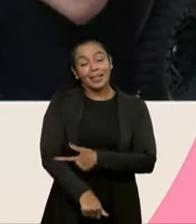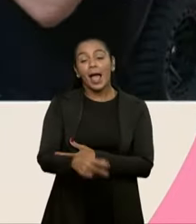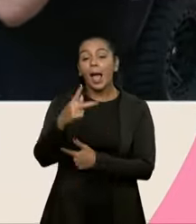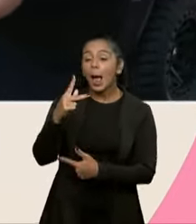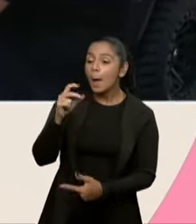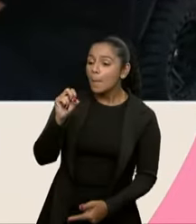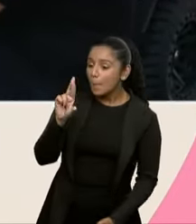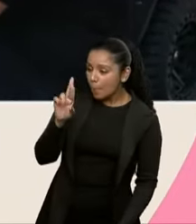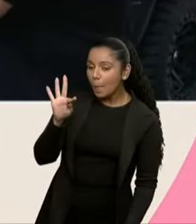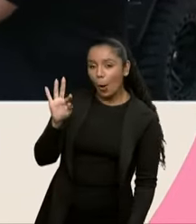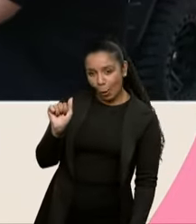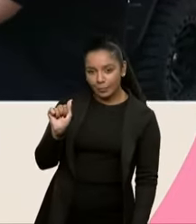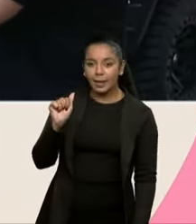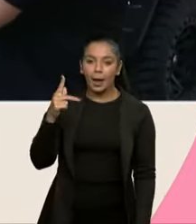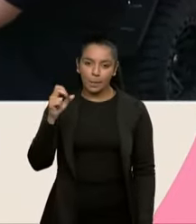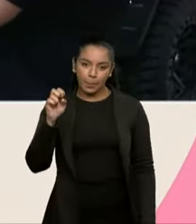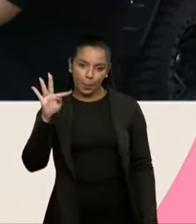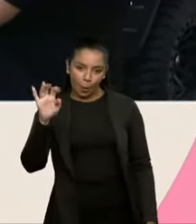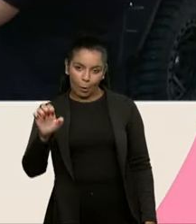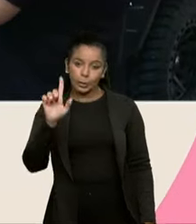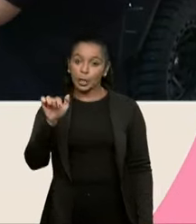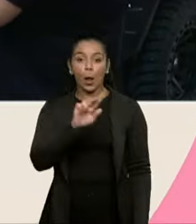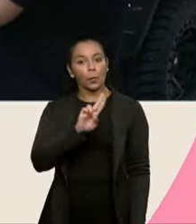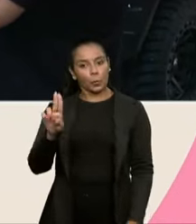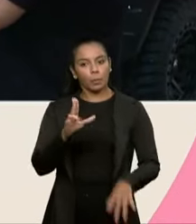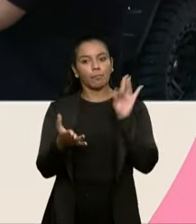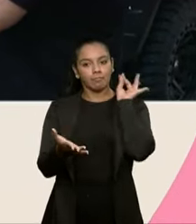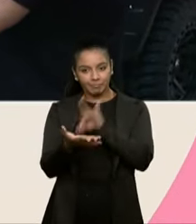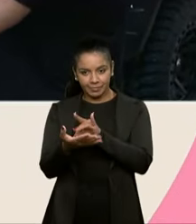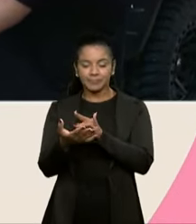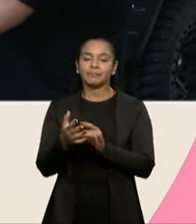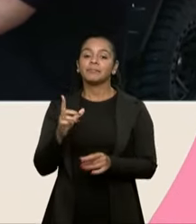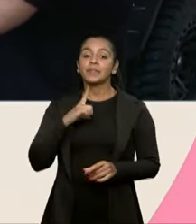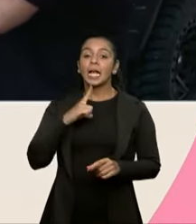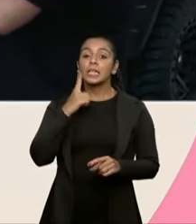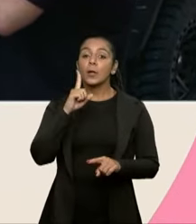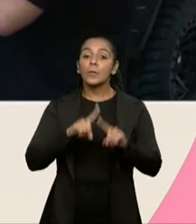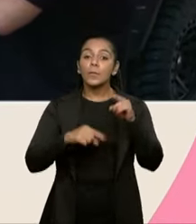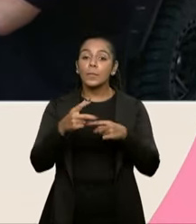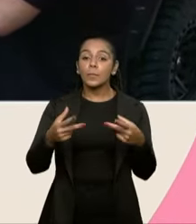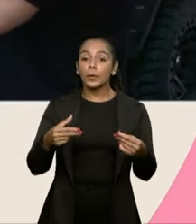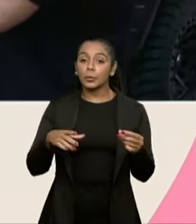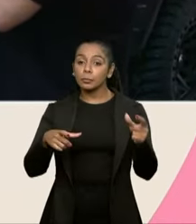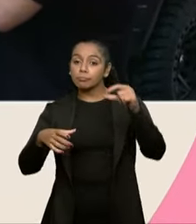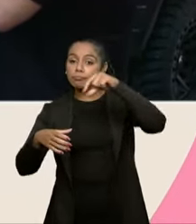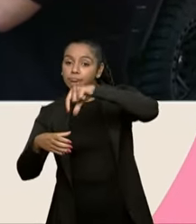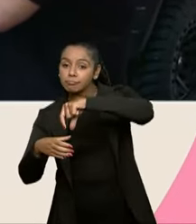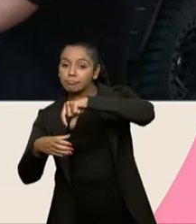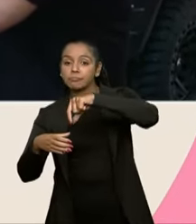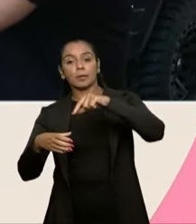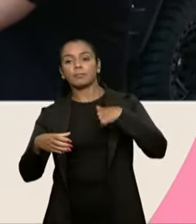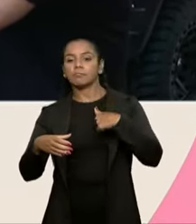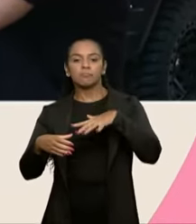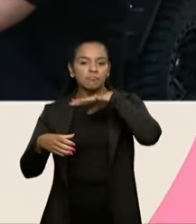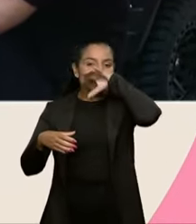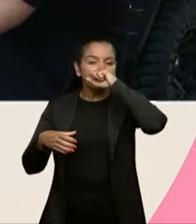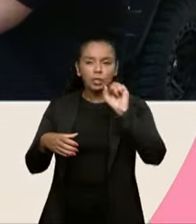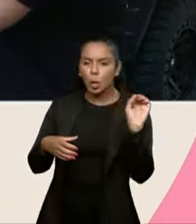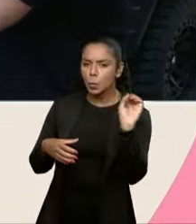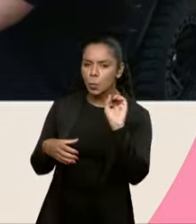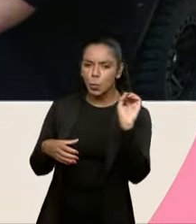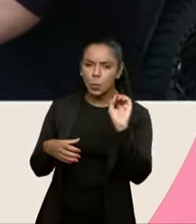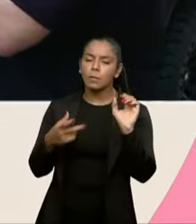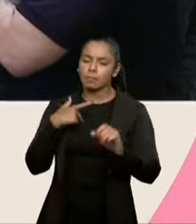não vamos julgar. É. Porta-pote é o nome técnico mesmo. É. E aí tem um produtinho que você coloca ali e não fica com cheirinho nenhum e